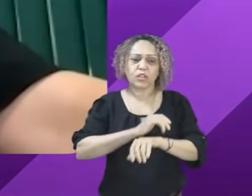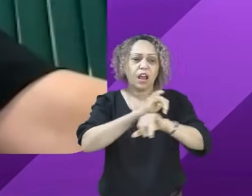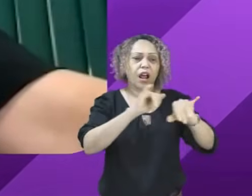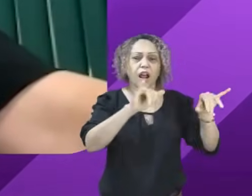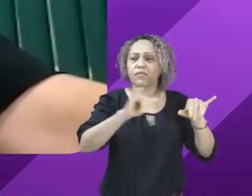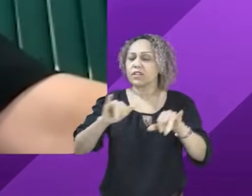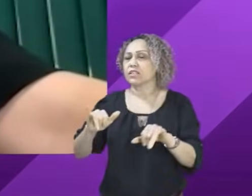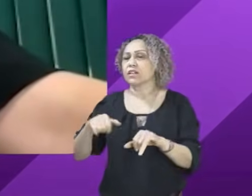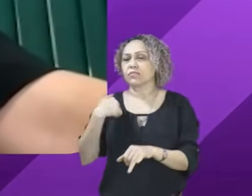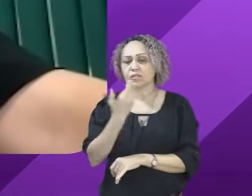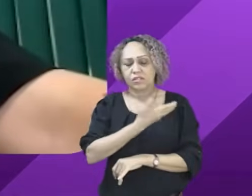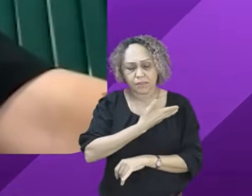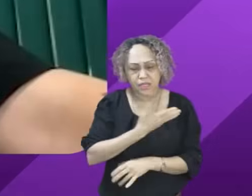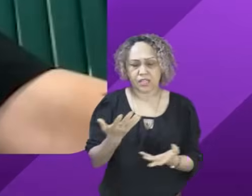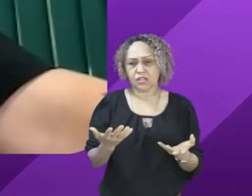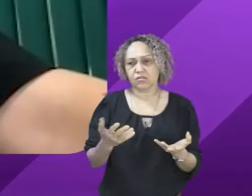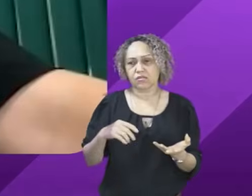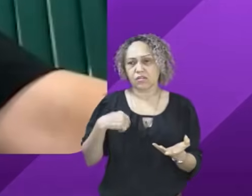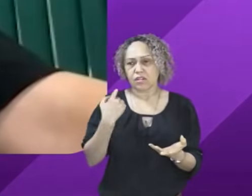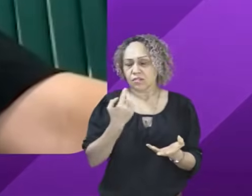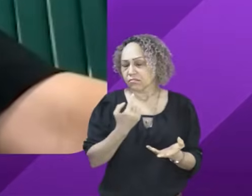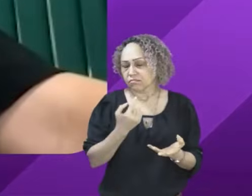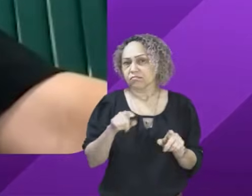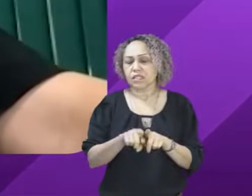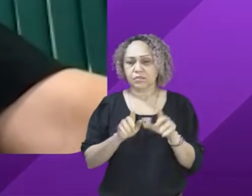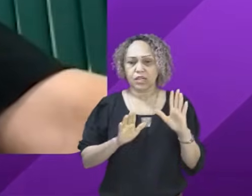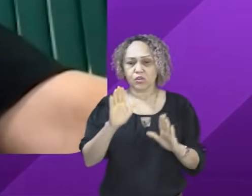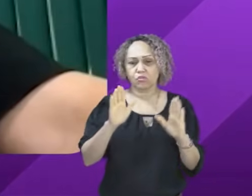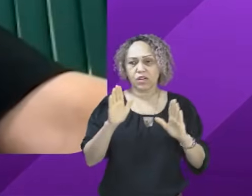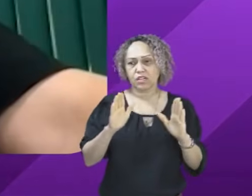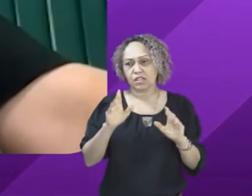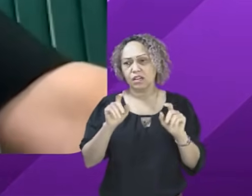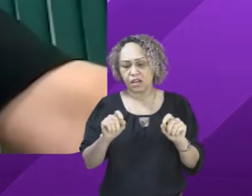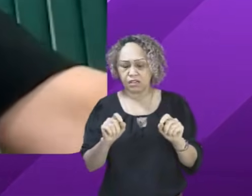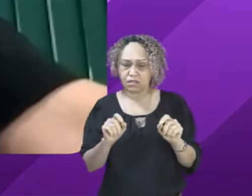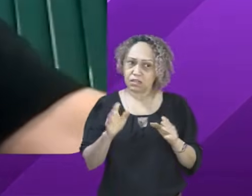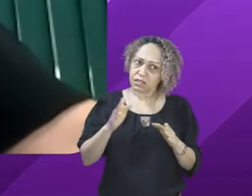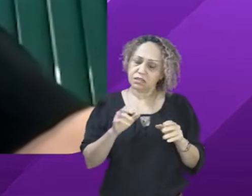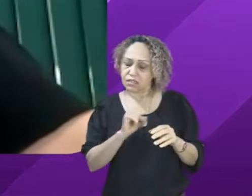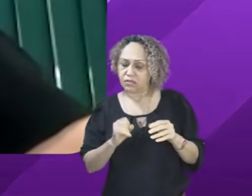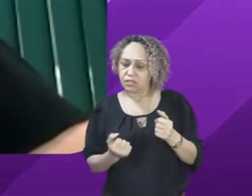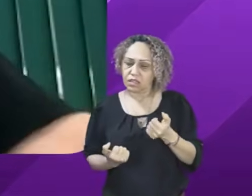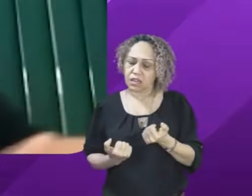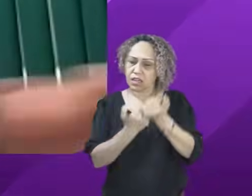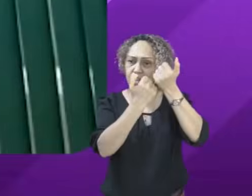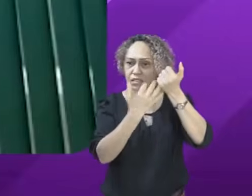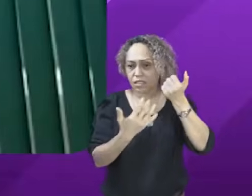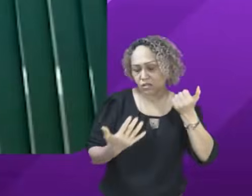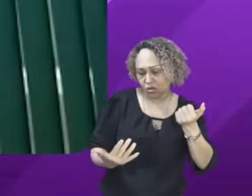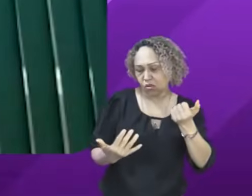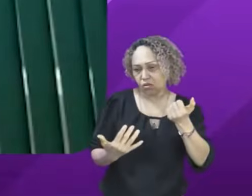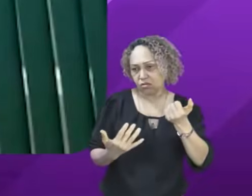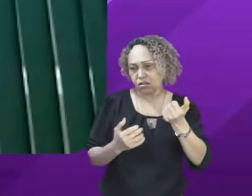nossos pares. E, além disso, no mandato, caso seja assessor, caso você seja um político, alguma